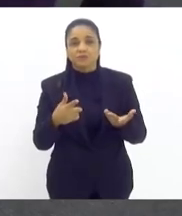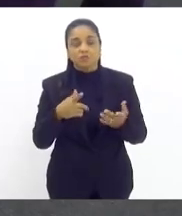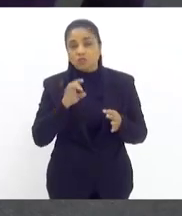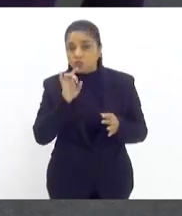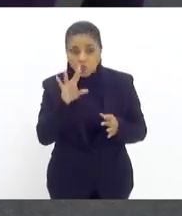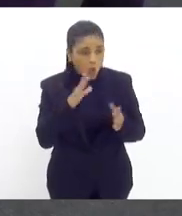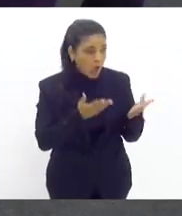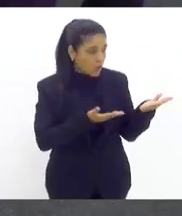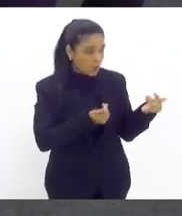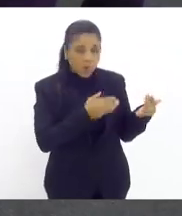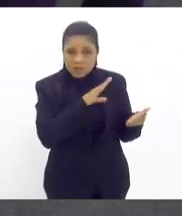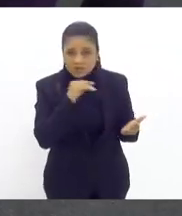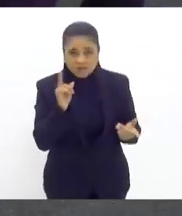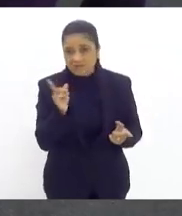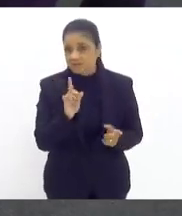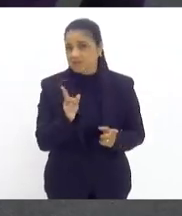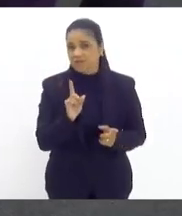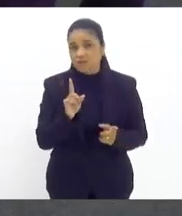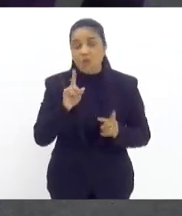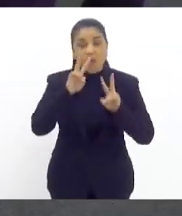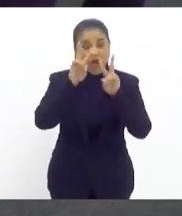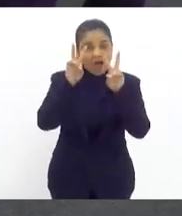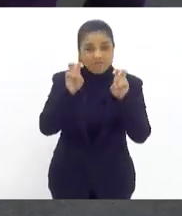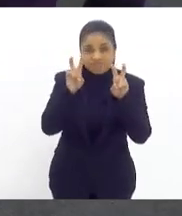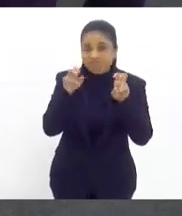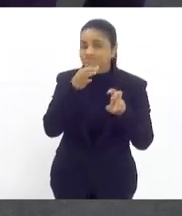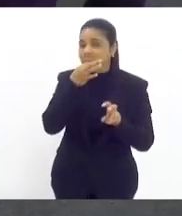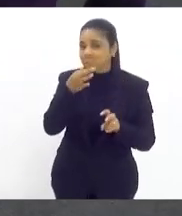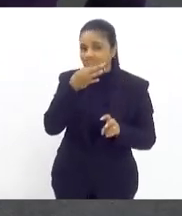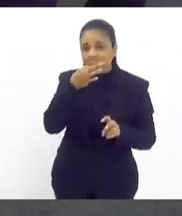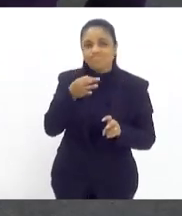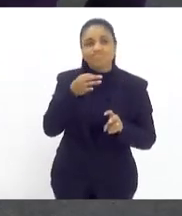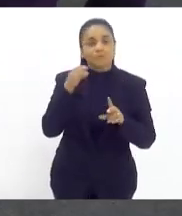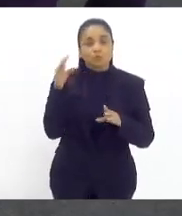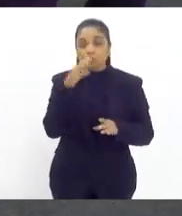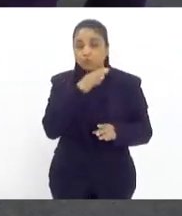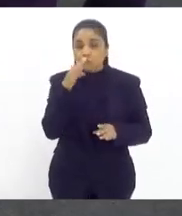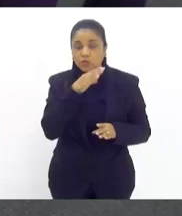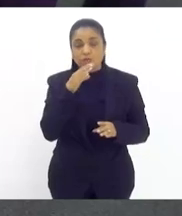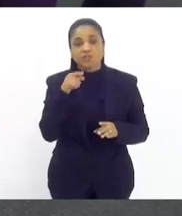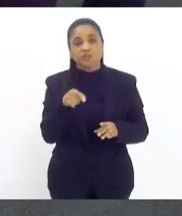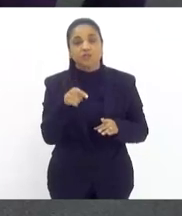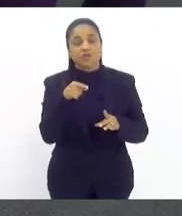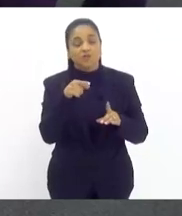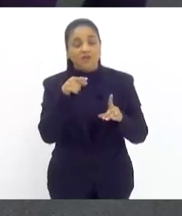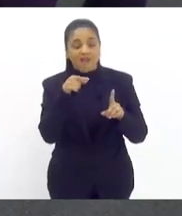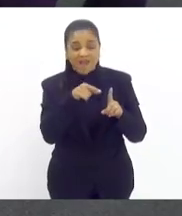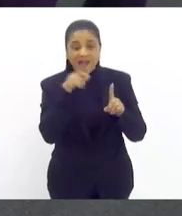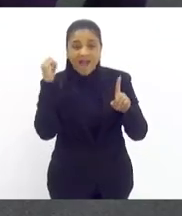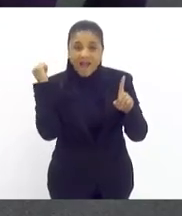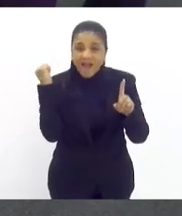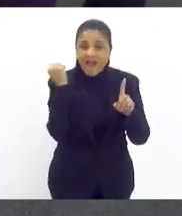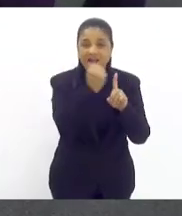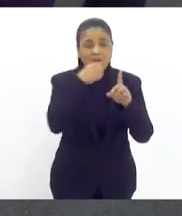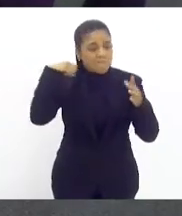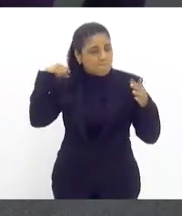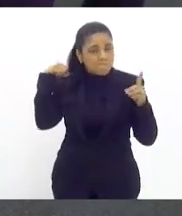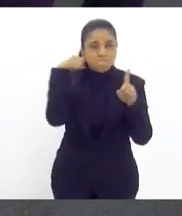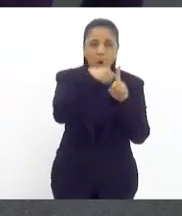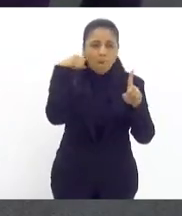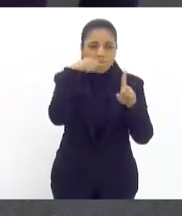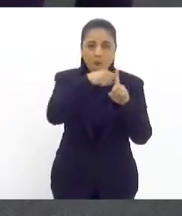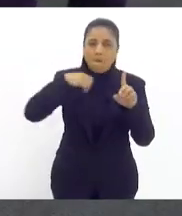não isso é um assunto urgente esse adolescente ele foi agredido a socos e